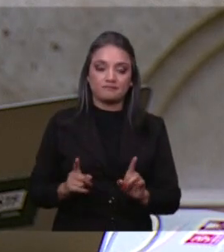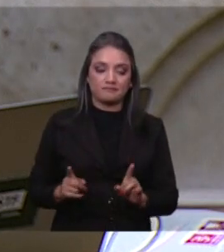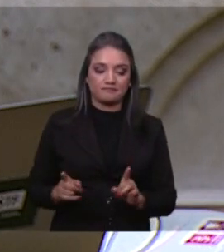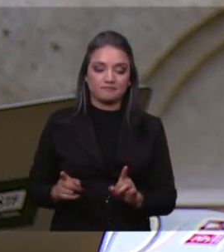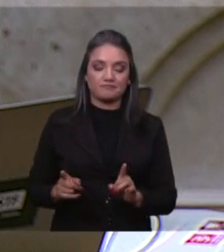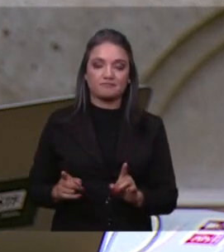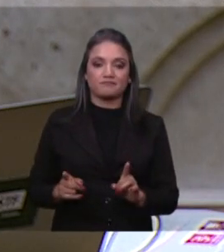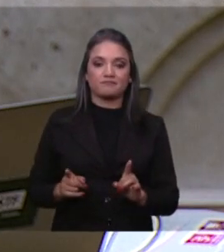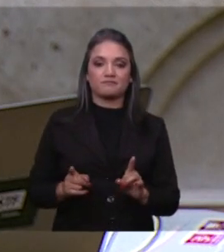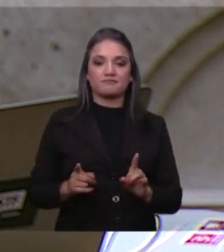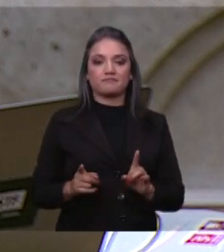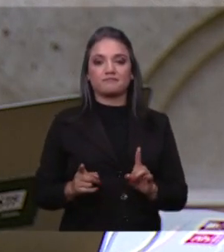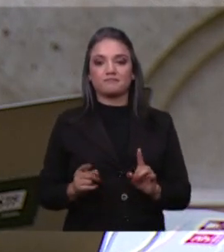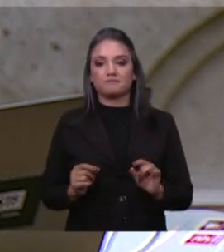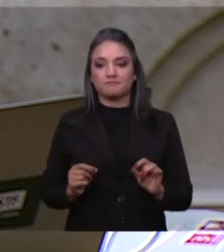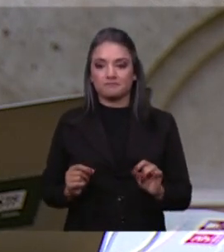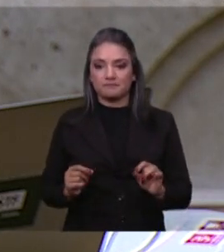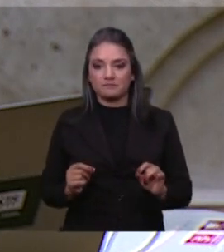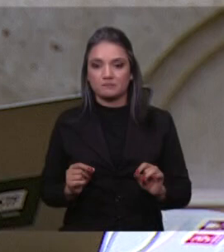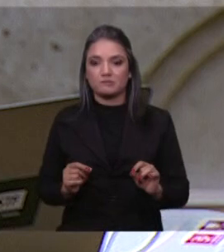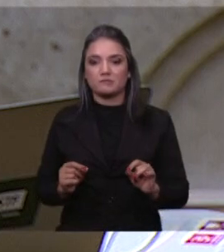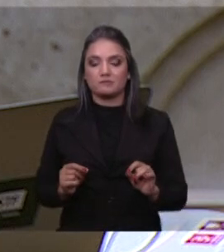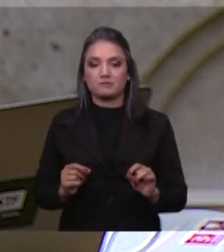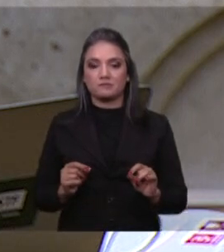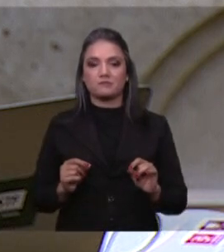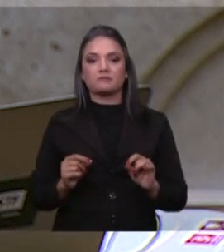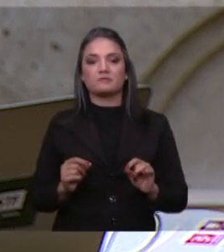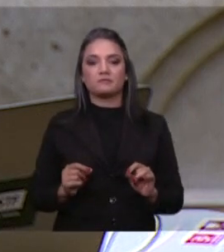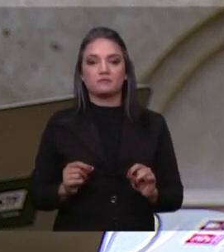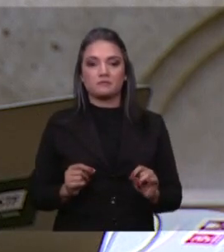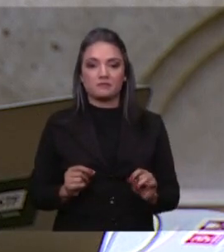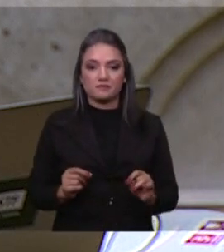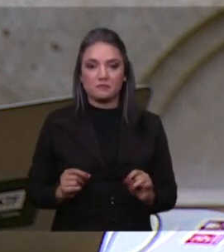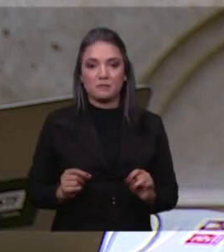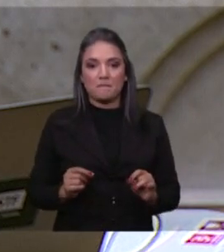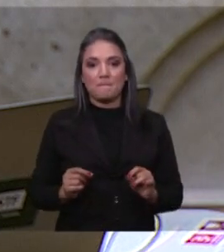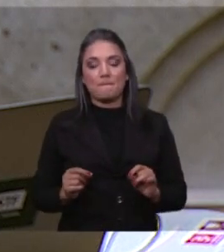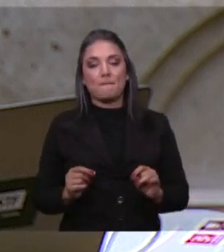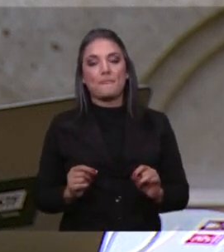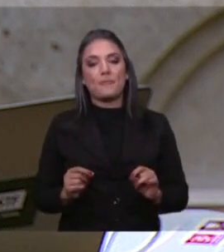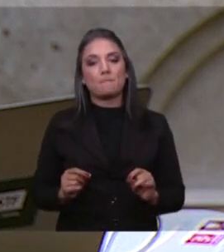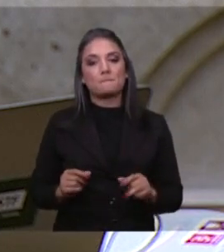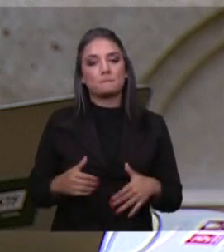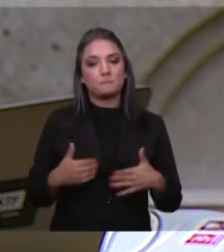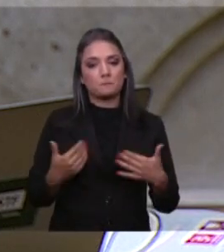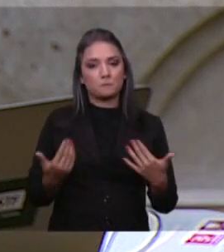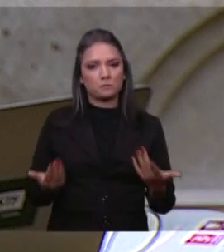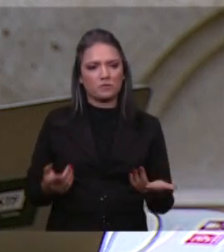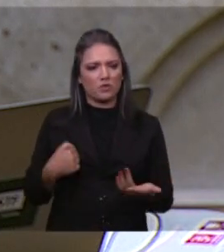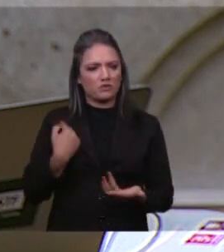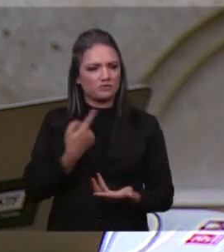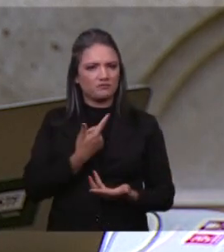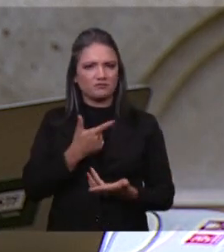não me dando conta de que havíamos rejeitado a modulação, e acho que ninguém se deu